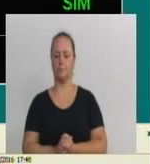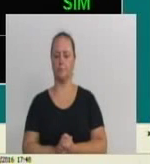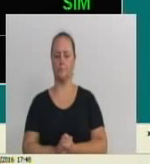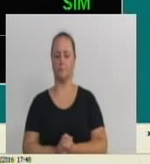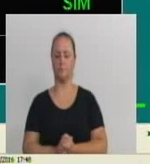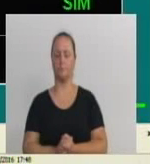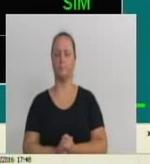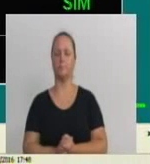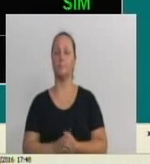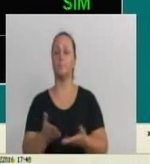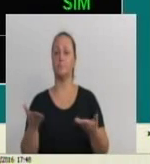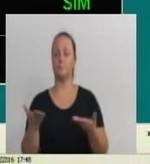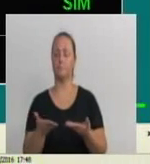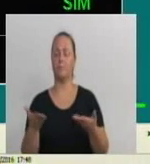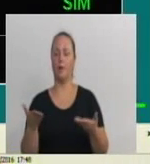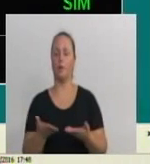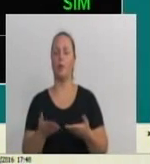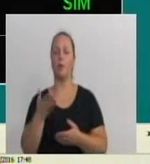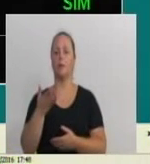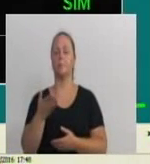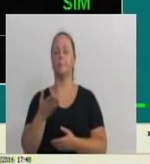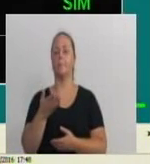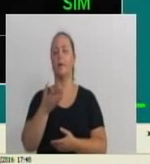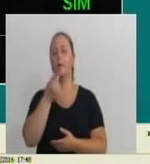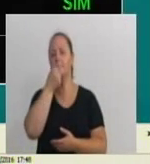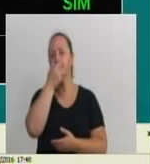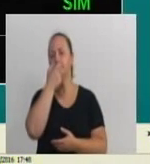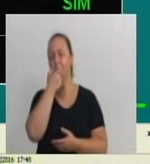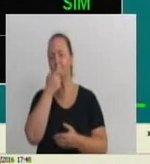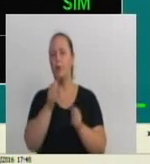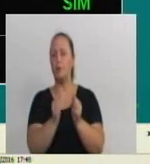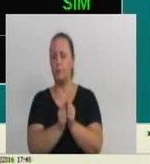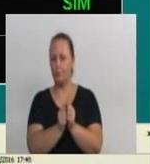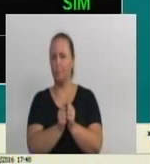Agora já com a presença do vereador Becker.